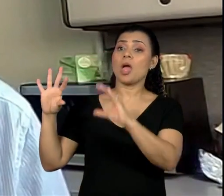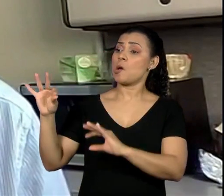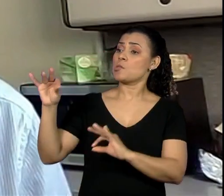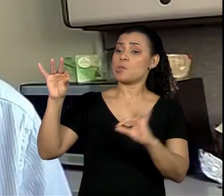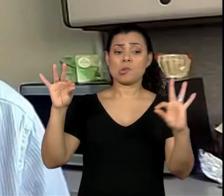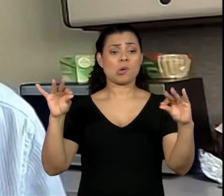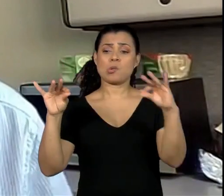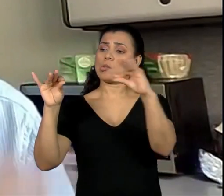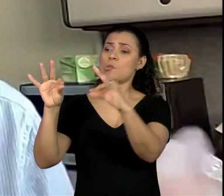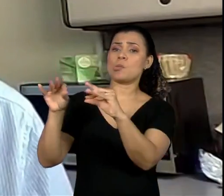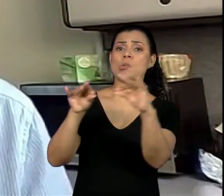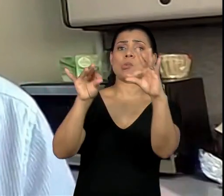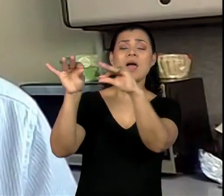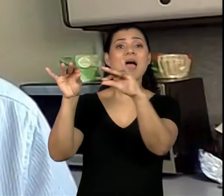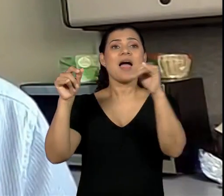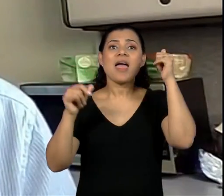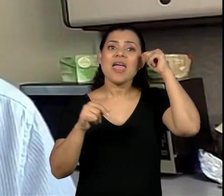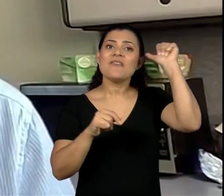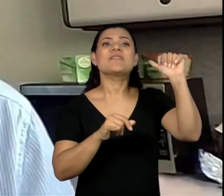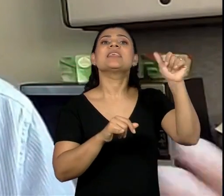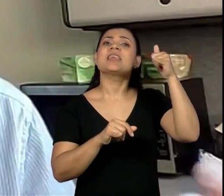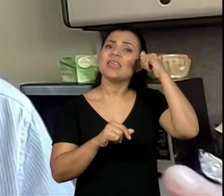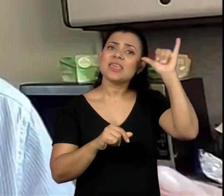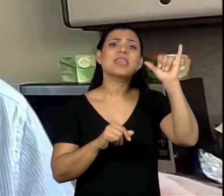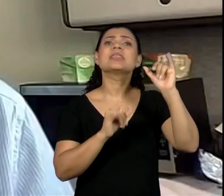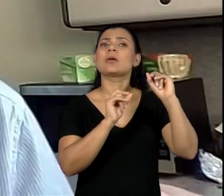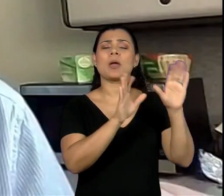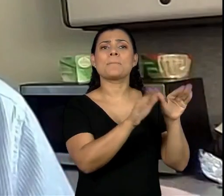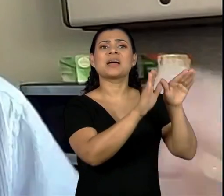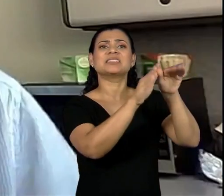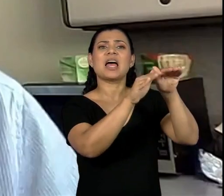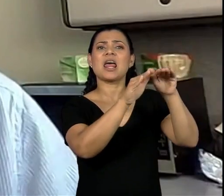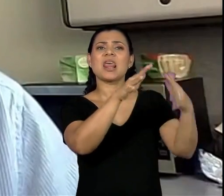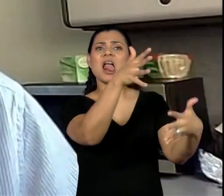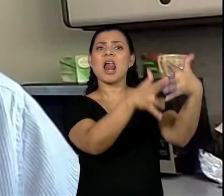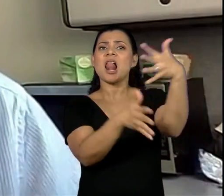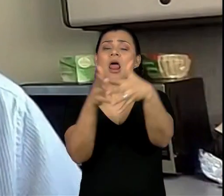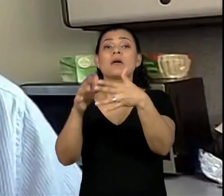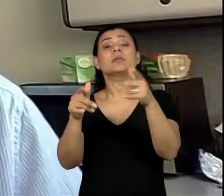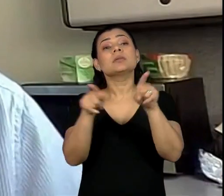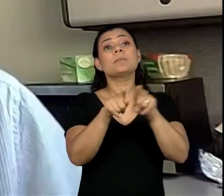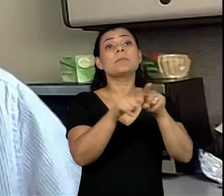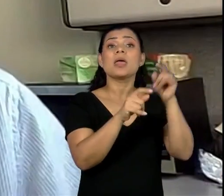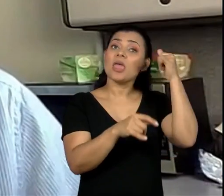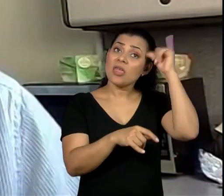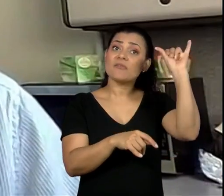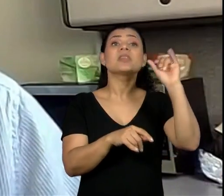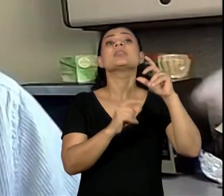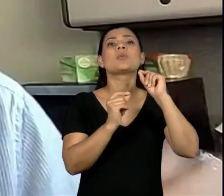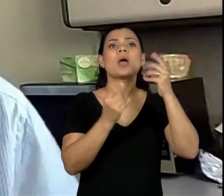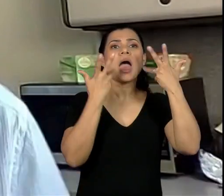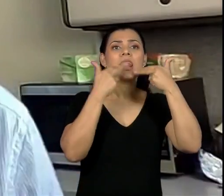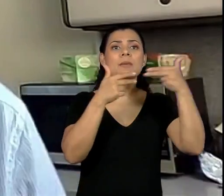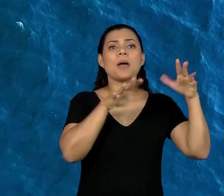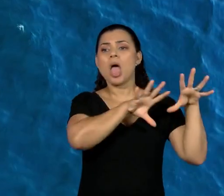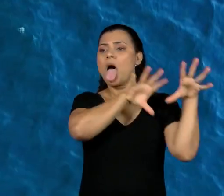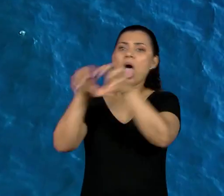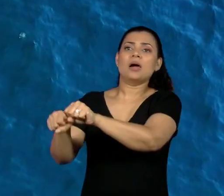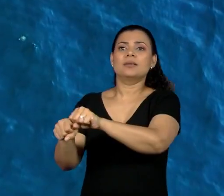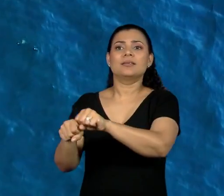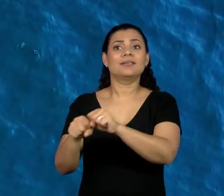e evitar, então, competição com outras espécies e também, por exemplo, evitar predação, né? Porque predadores também não vão estar ouvindo o